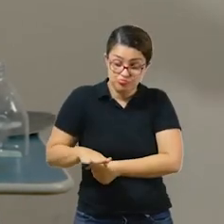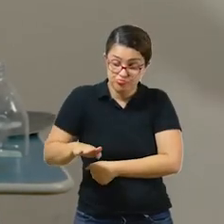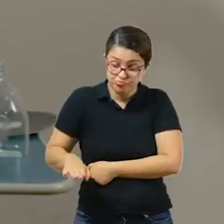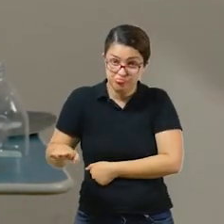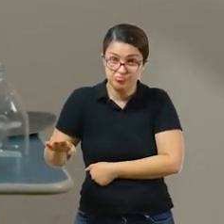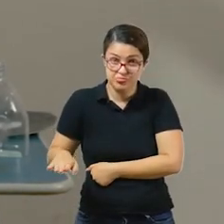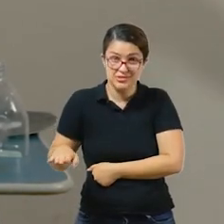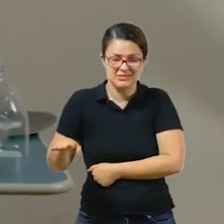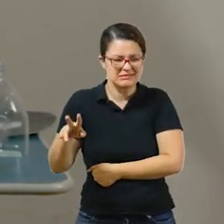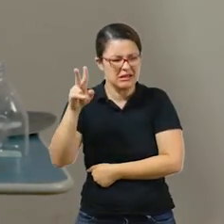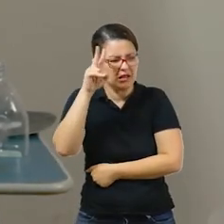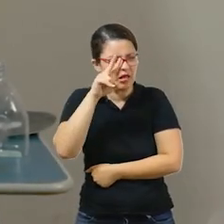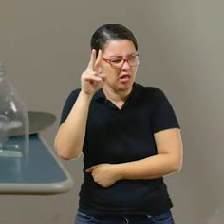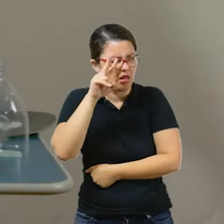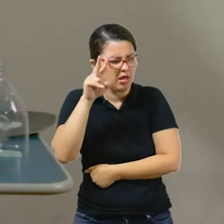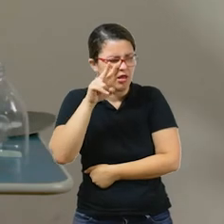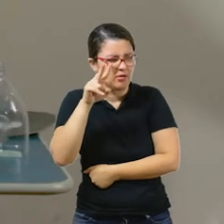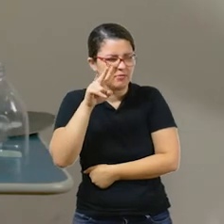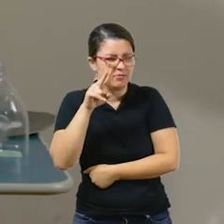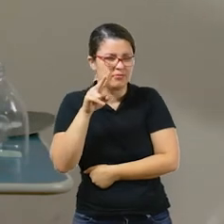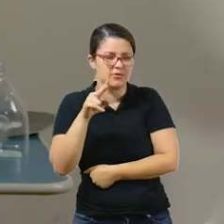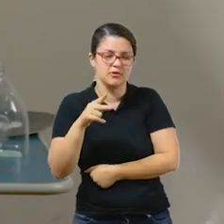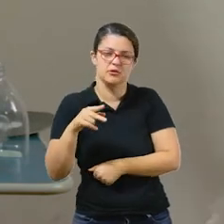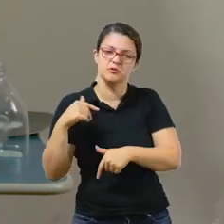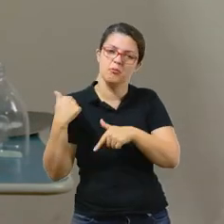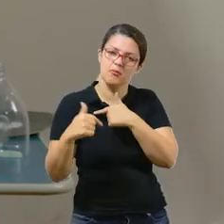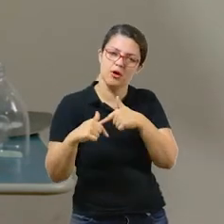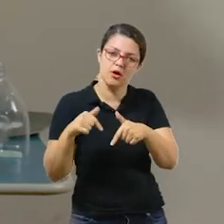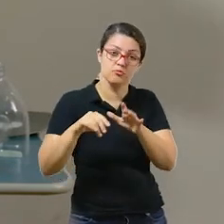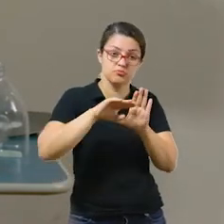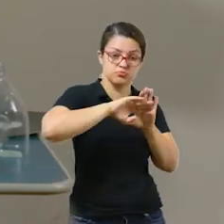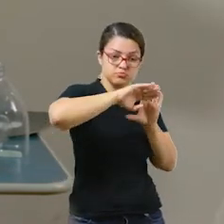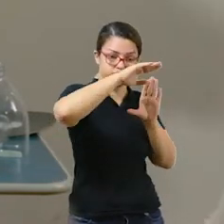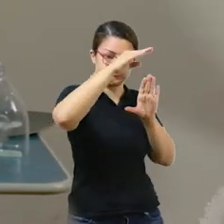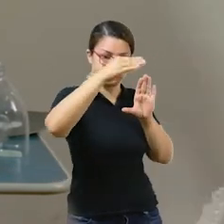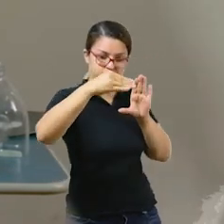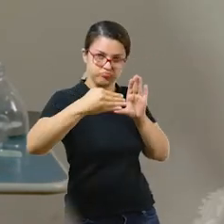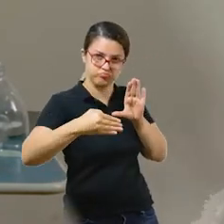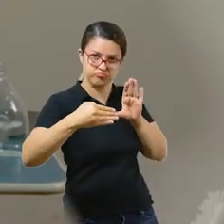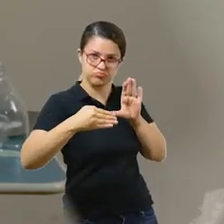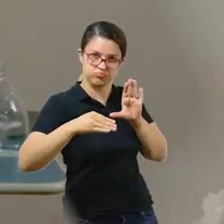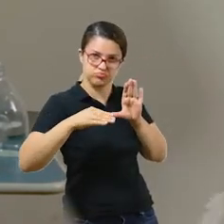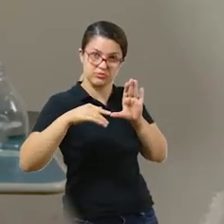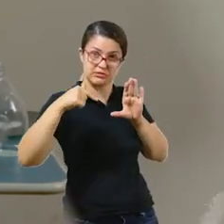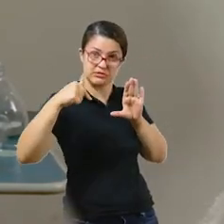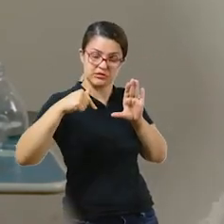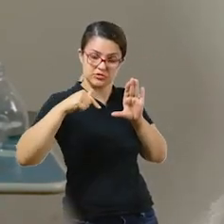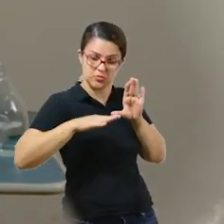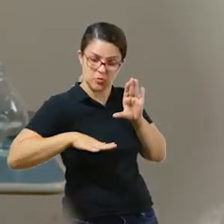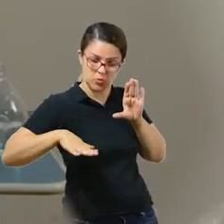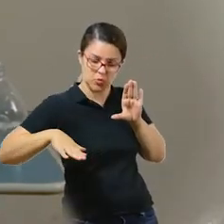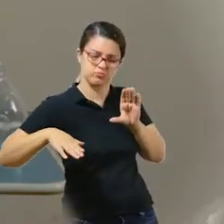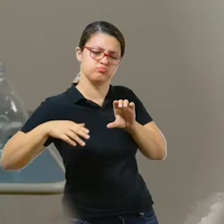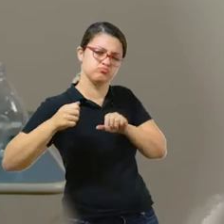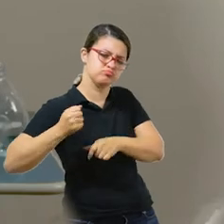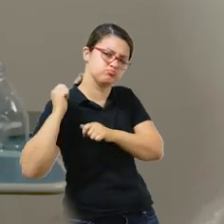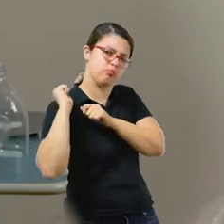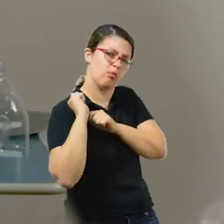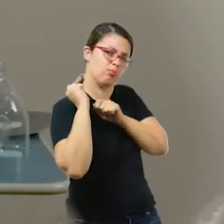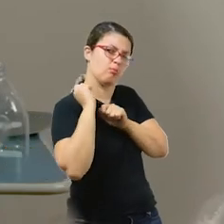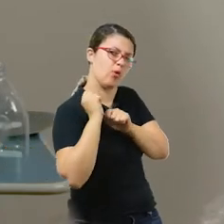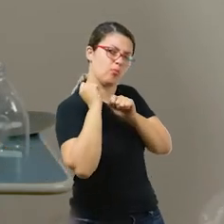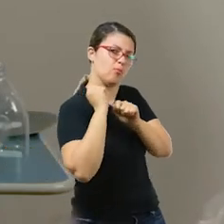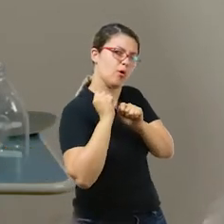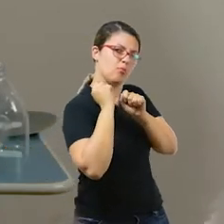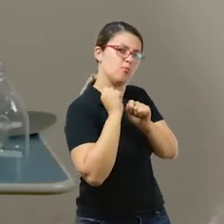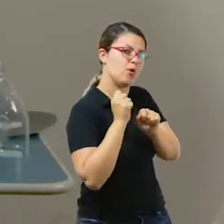aqueles anõezinhos que eles iam nas minas tirar com as suas ferramentas, cavar as minas? E ficava